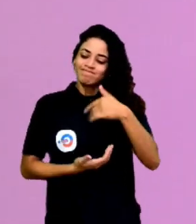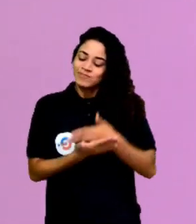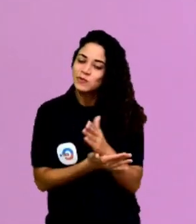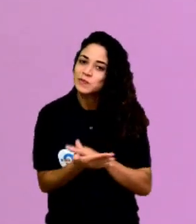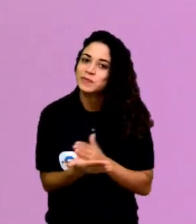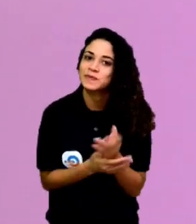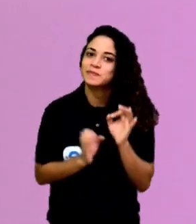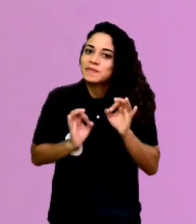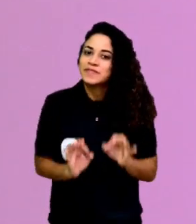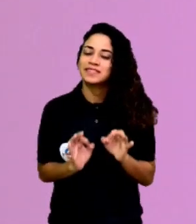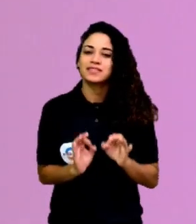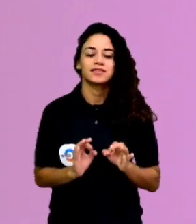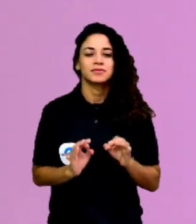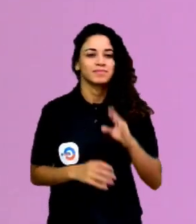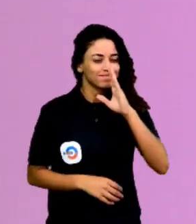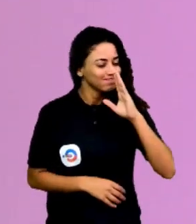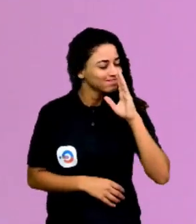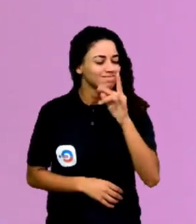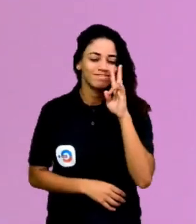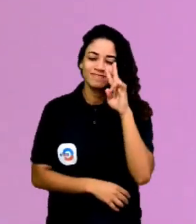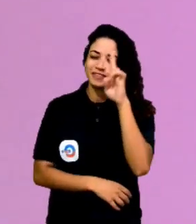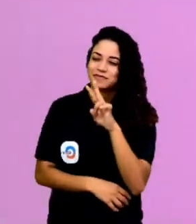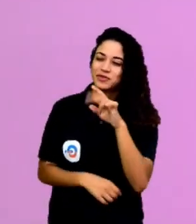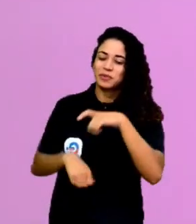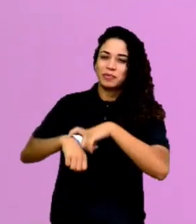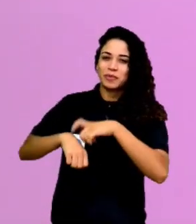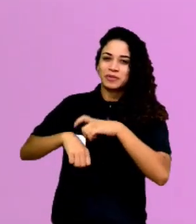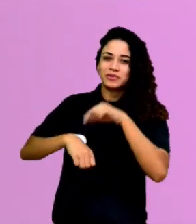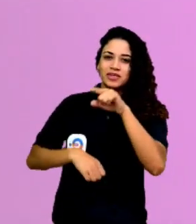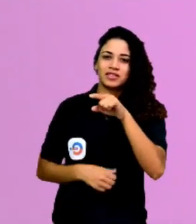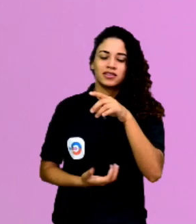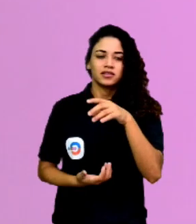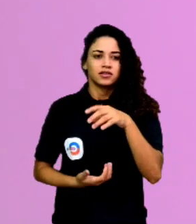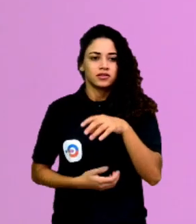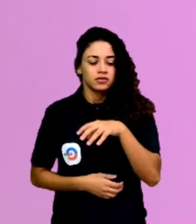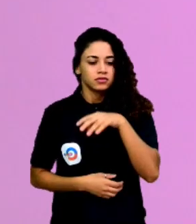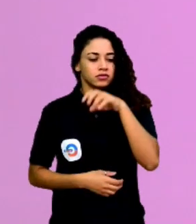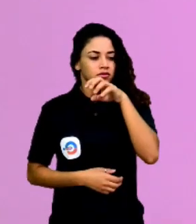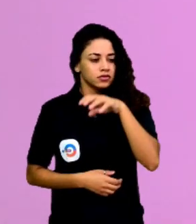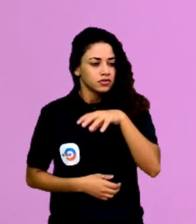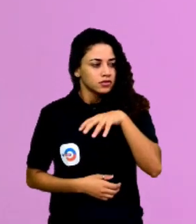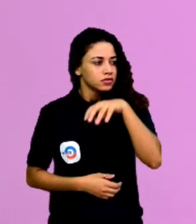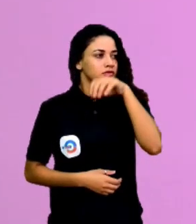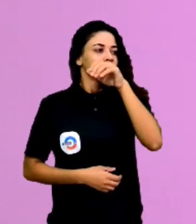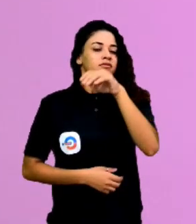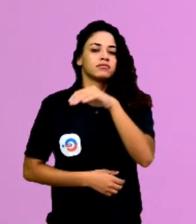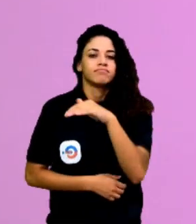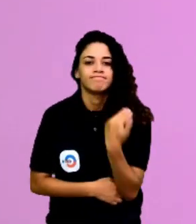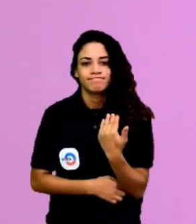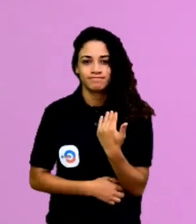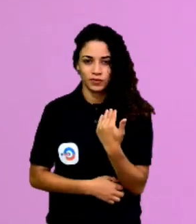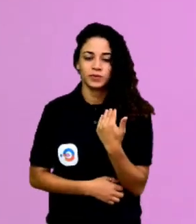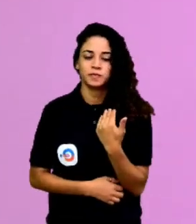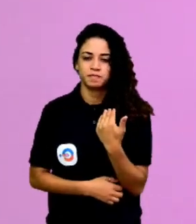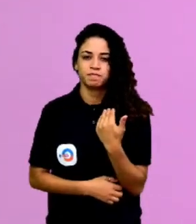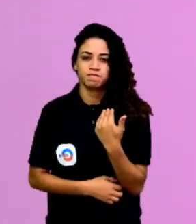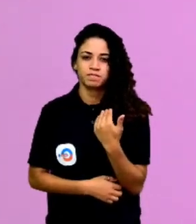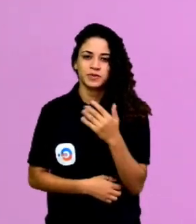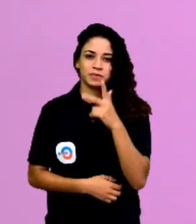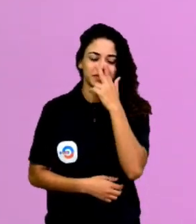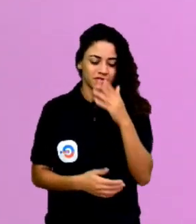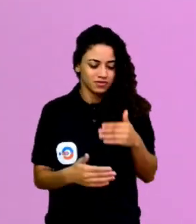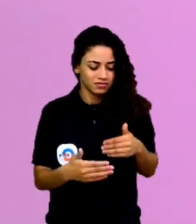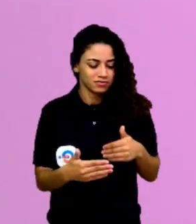bastante, principalmente ver o momento em que ele está ali perdendo a vida, né, nos